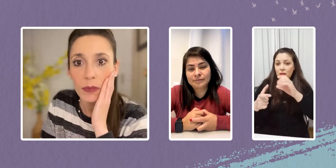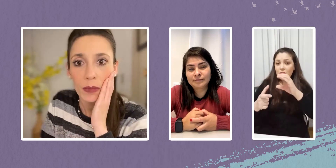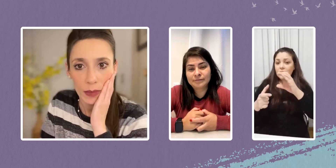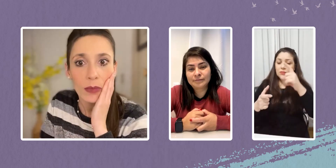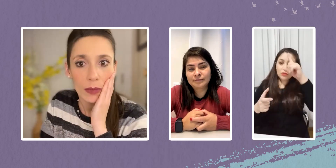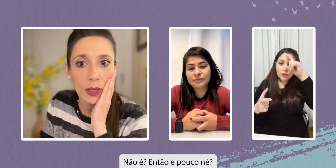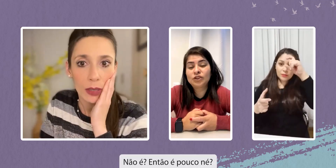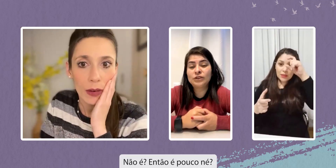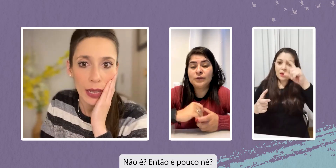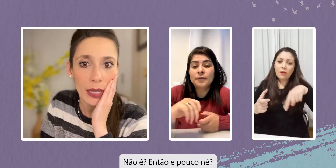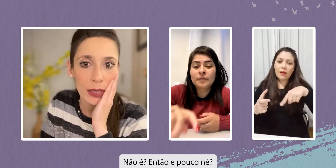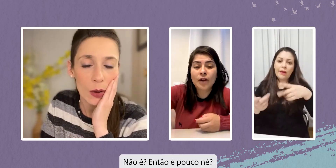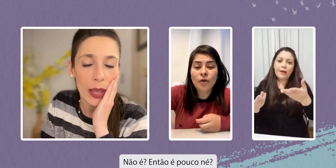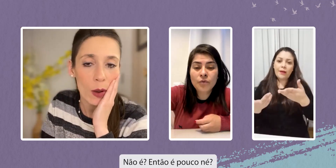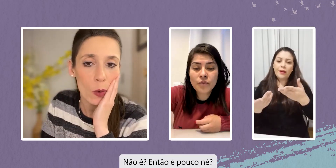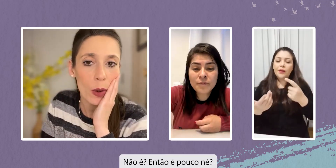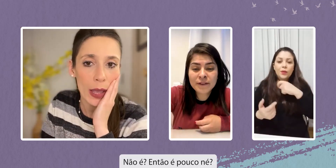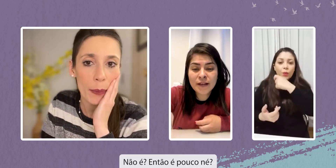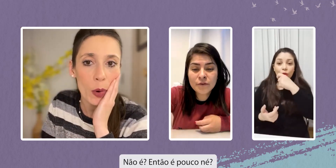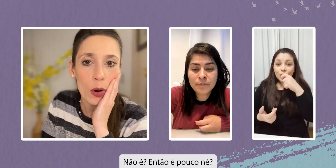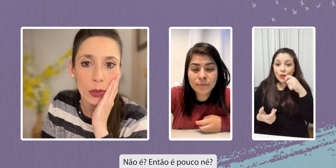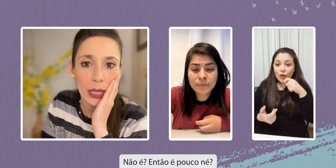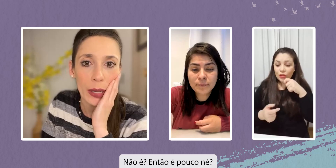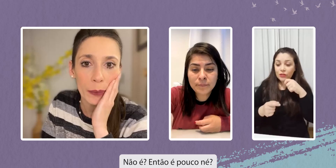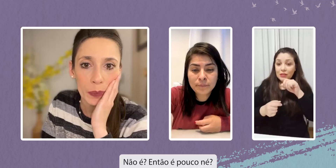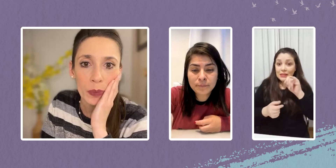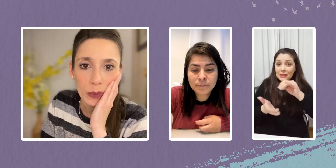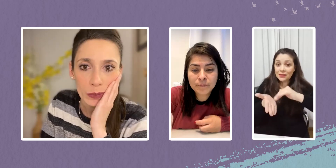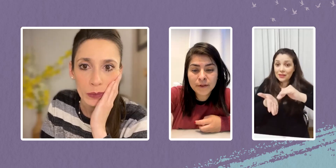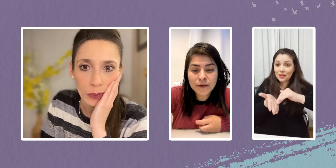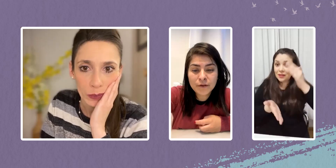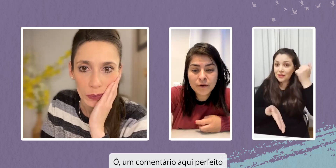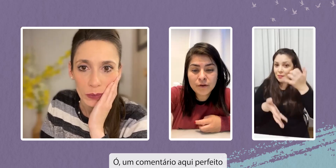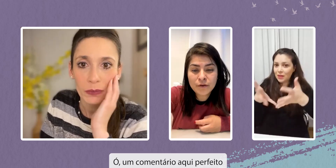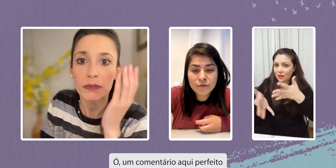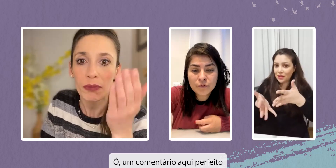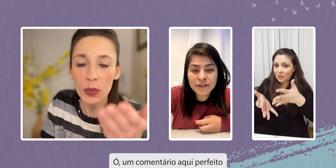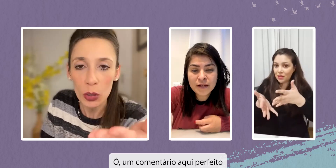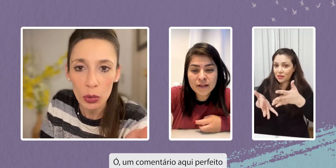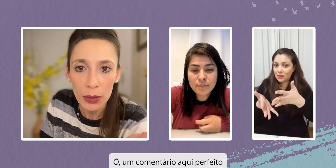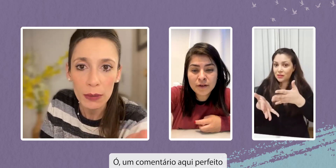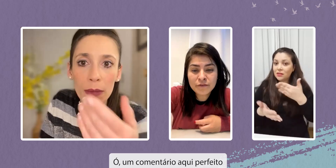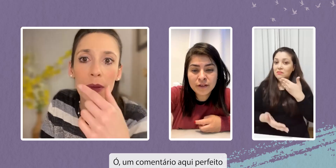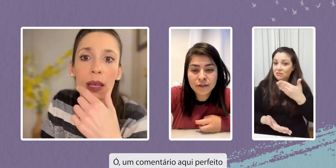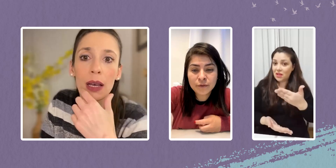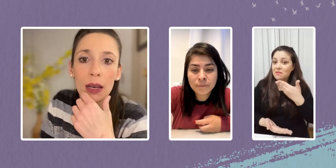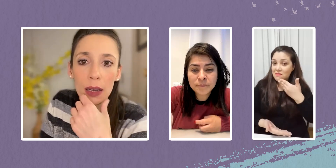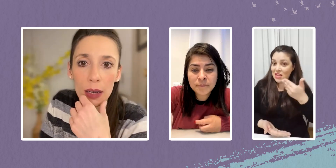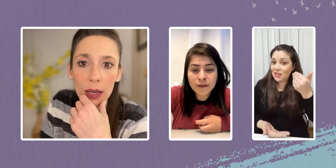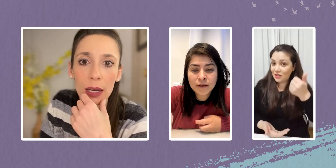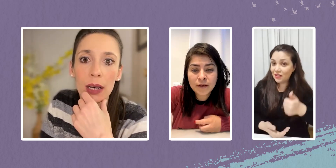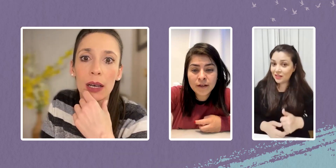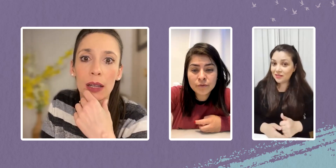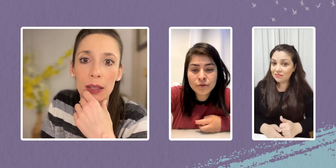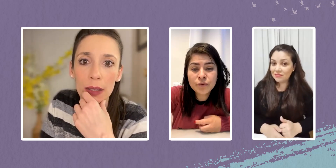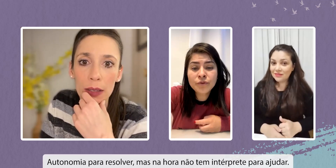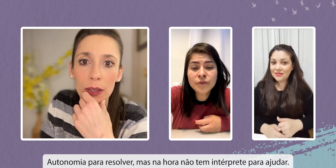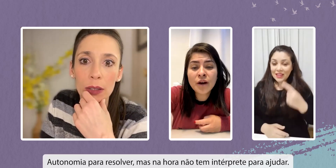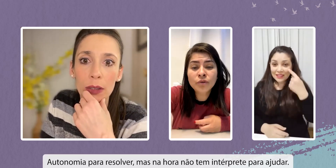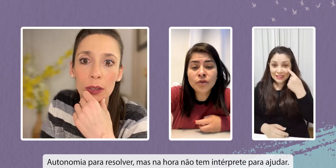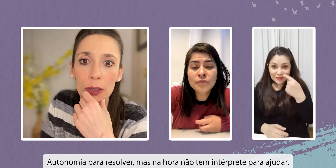sabe, não Sim. é? Então é pouco, né? Ó, um comentário aqui perfeito.